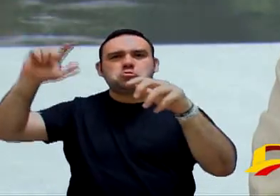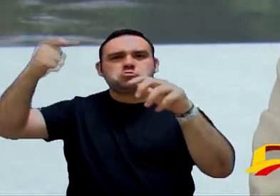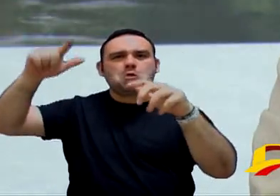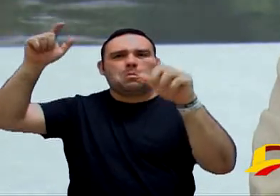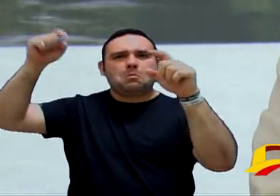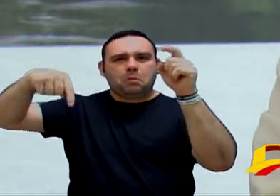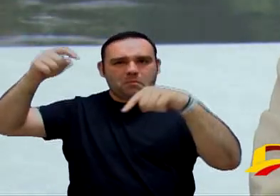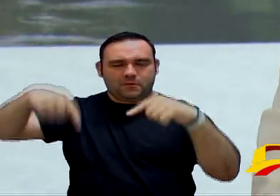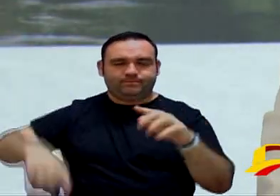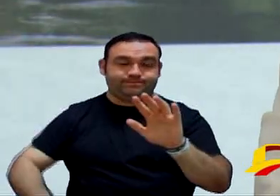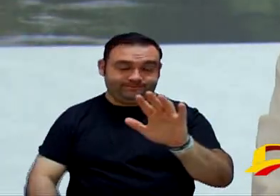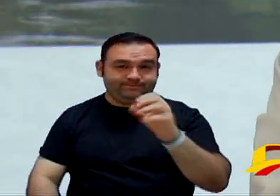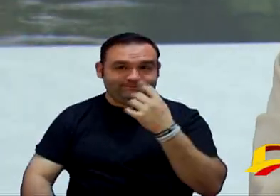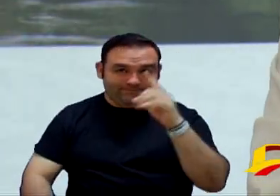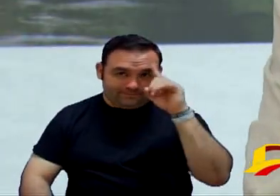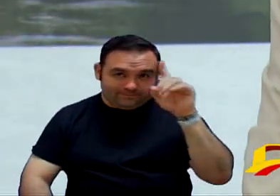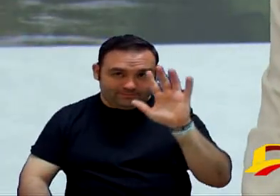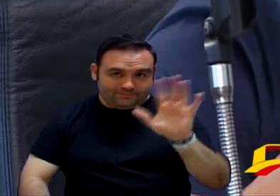primeiramente